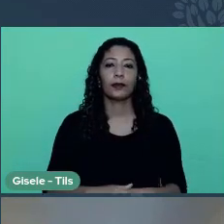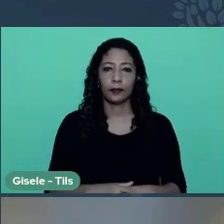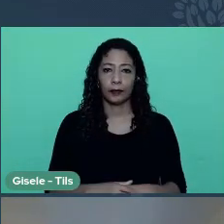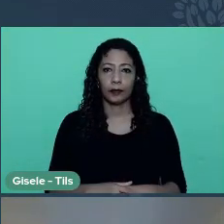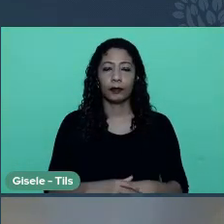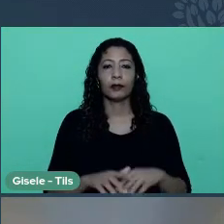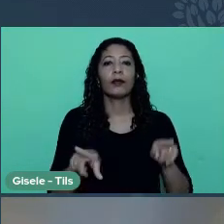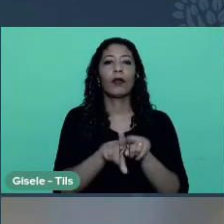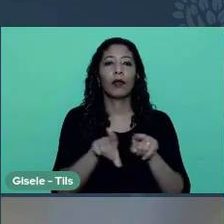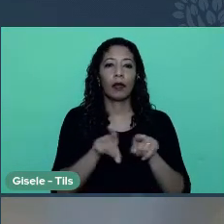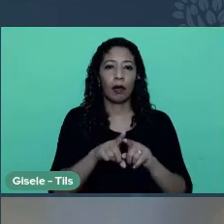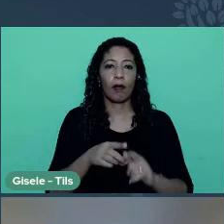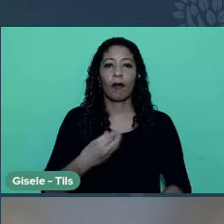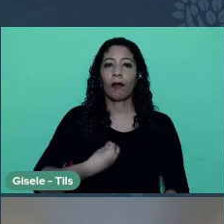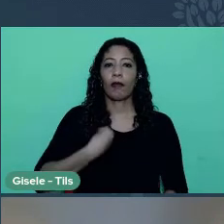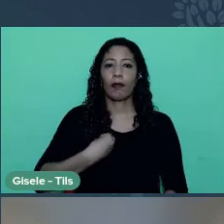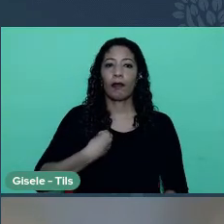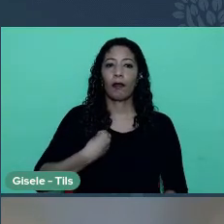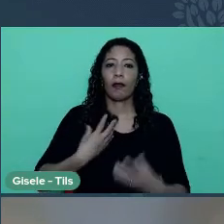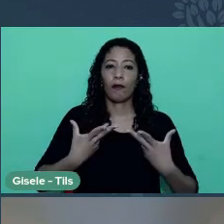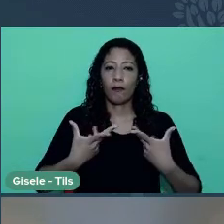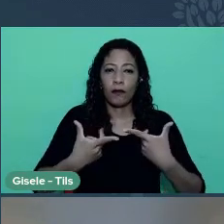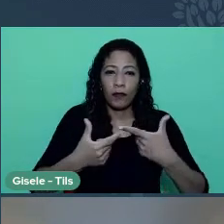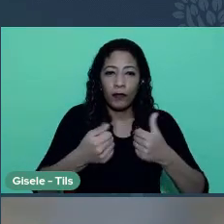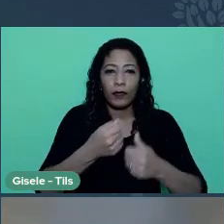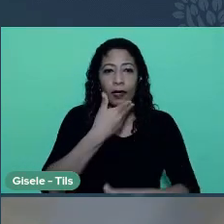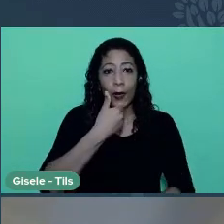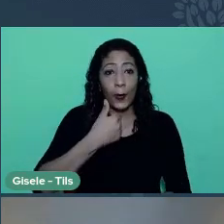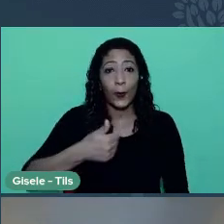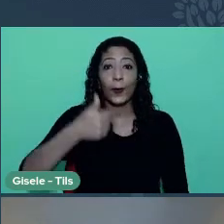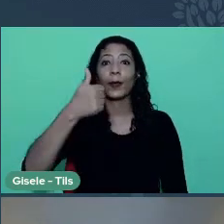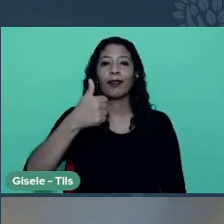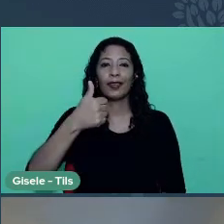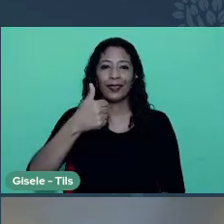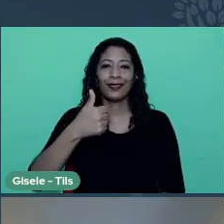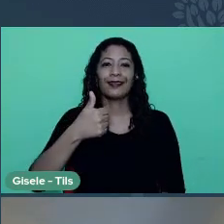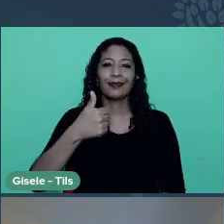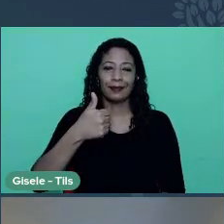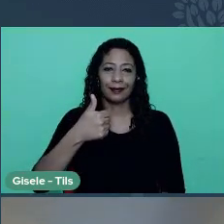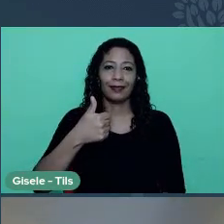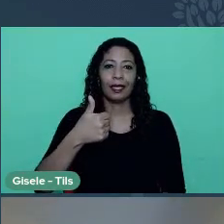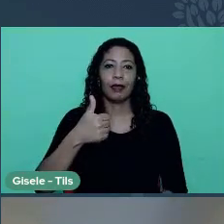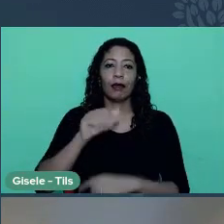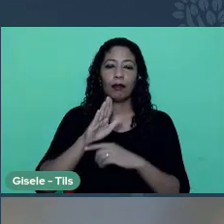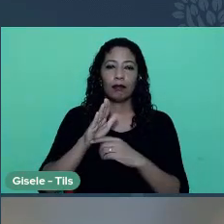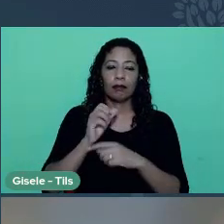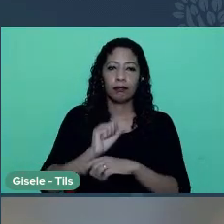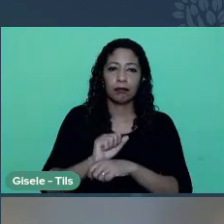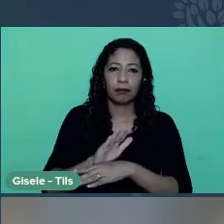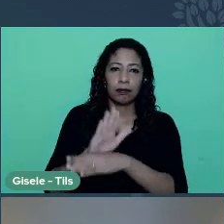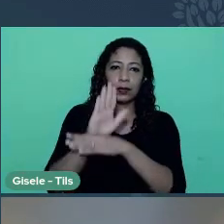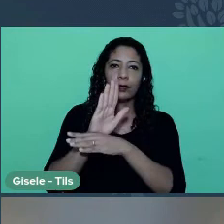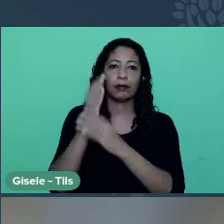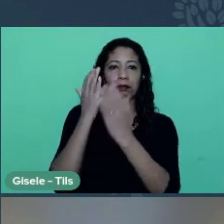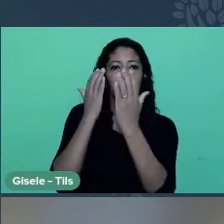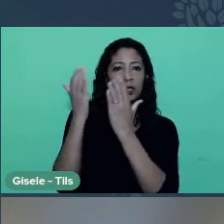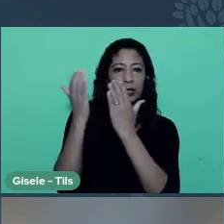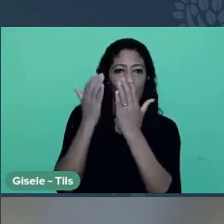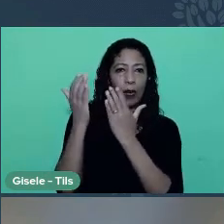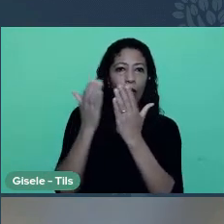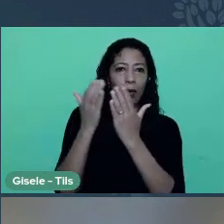vida melhorou, então a gente vê aqui que o suporte de psicólogo mais